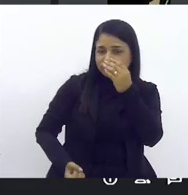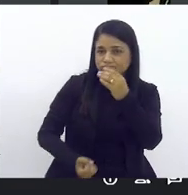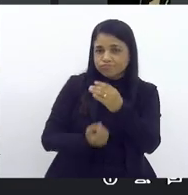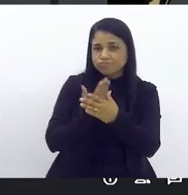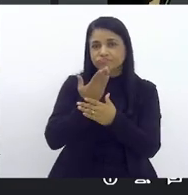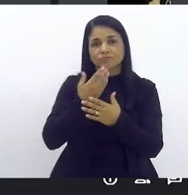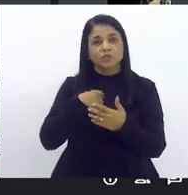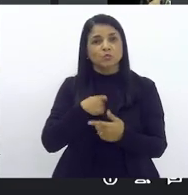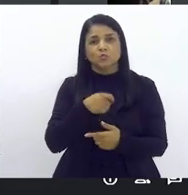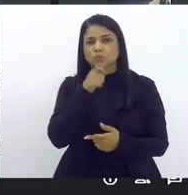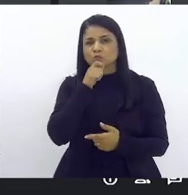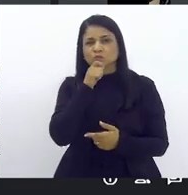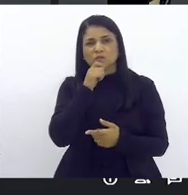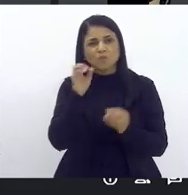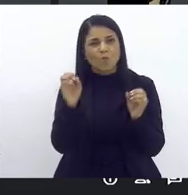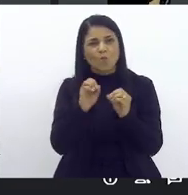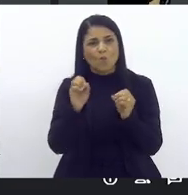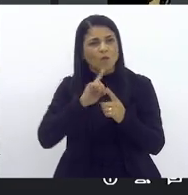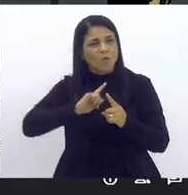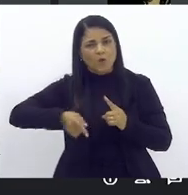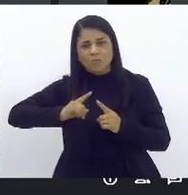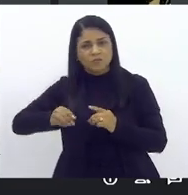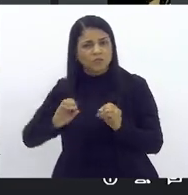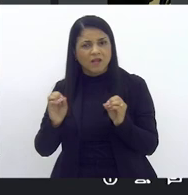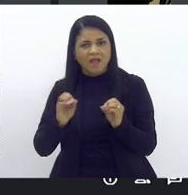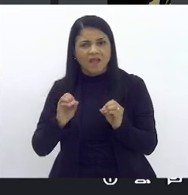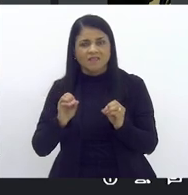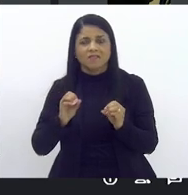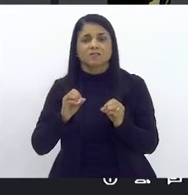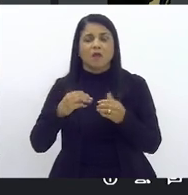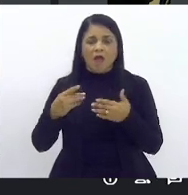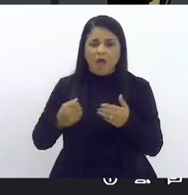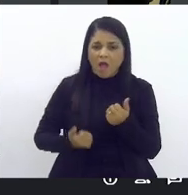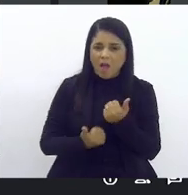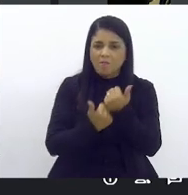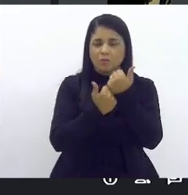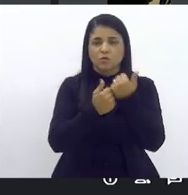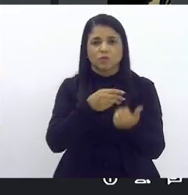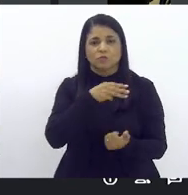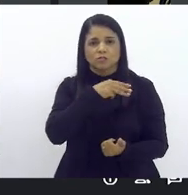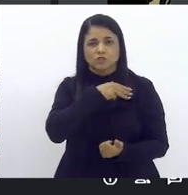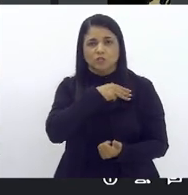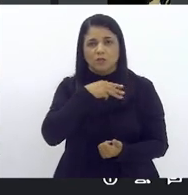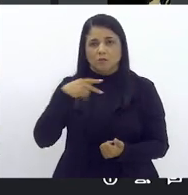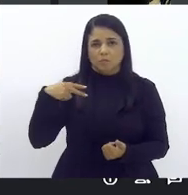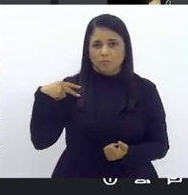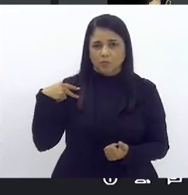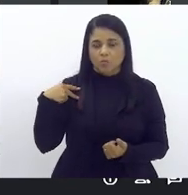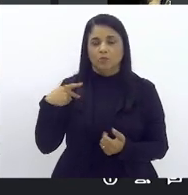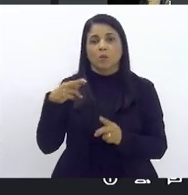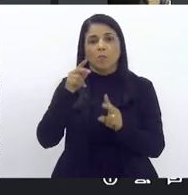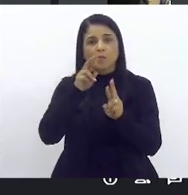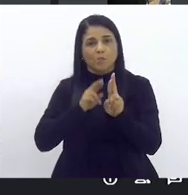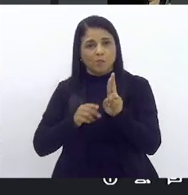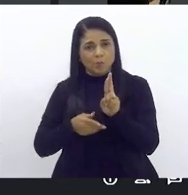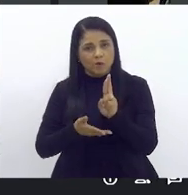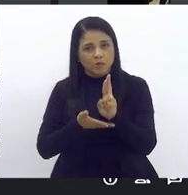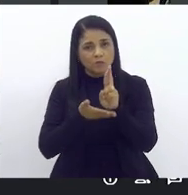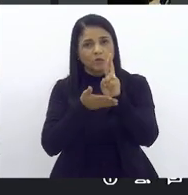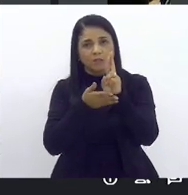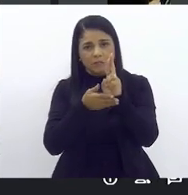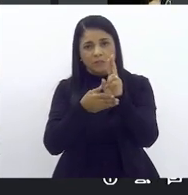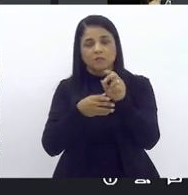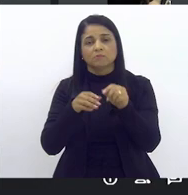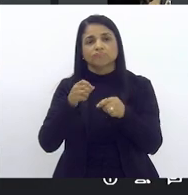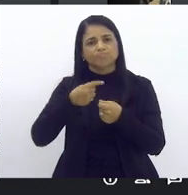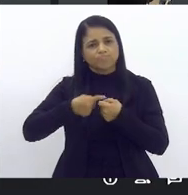de ilegalidade nisso, com apoio do Ministério Público, com apoio da Procuradoria-Geral do município. O projeto